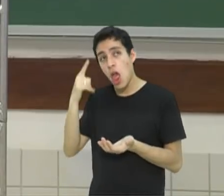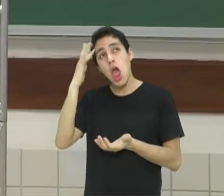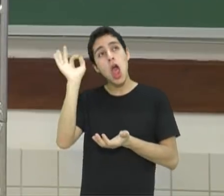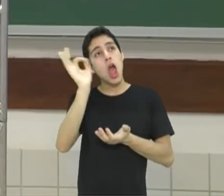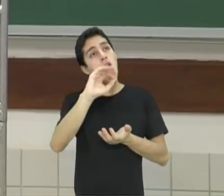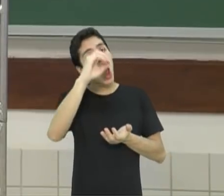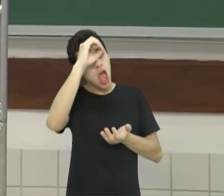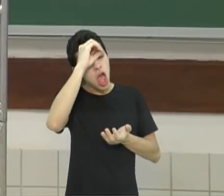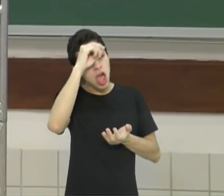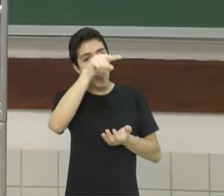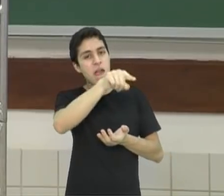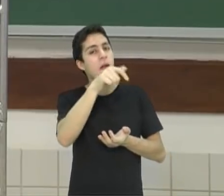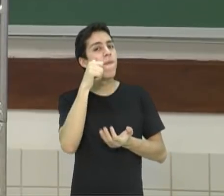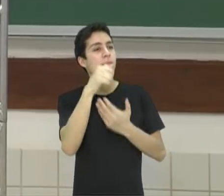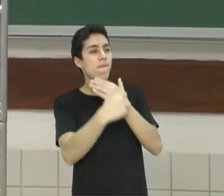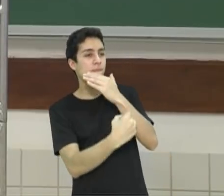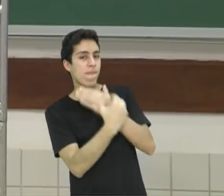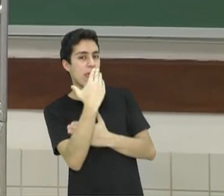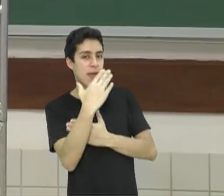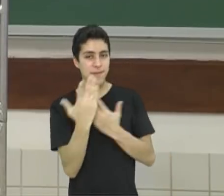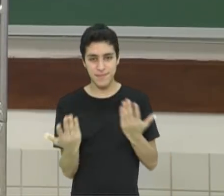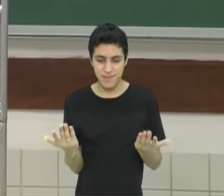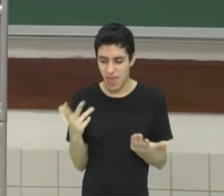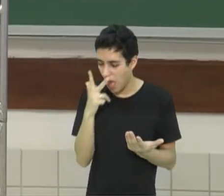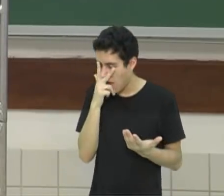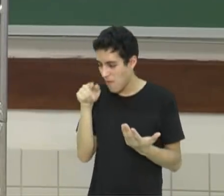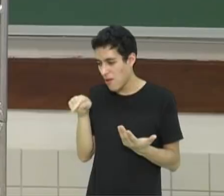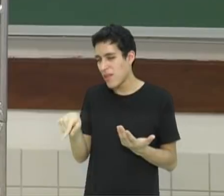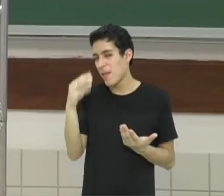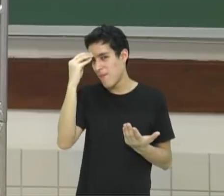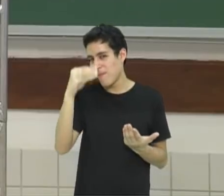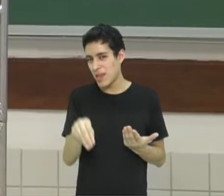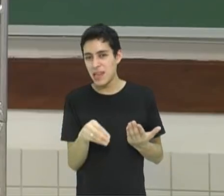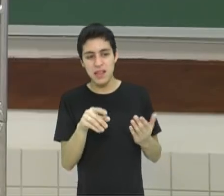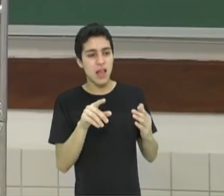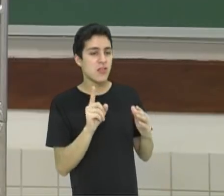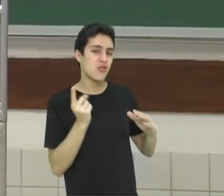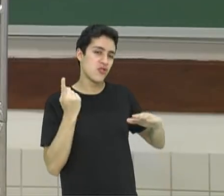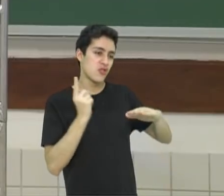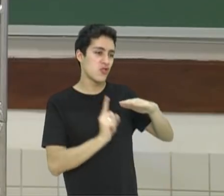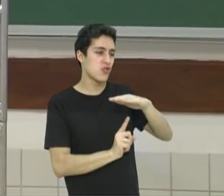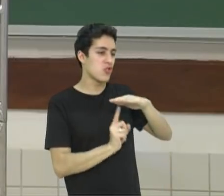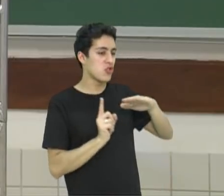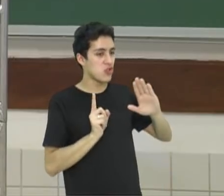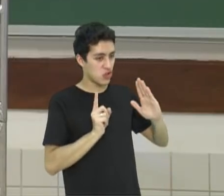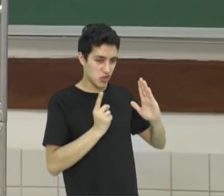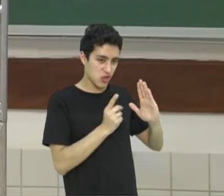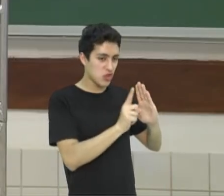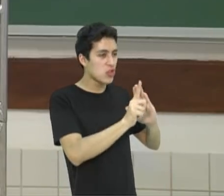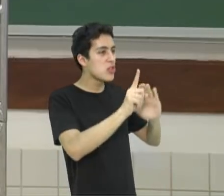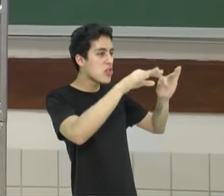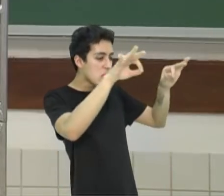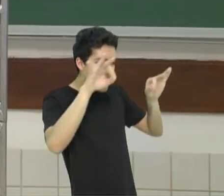entendeu bem o que a namorada quis dizer? Eu acho que ele estava com preguiça de tirar a roupa do varal. O que você acha?